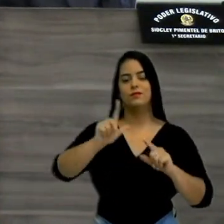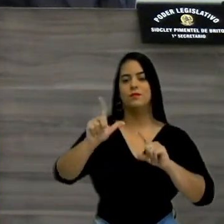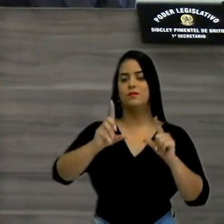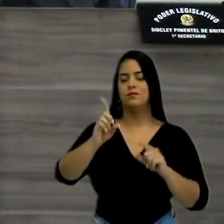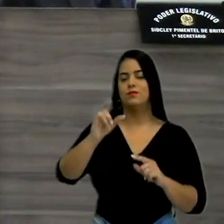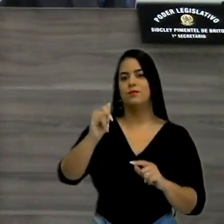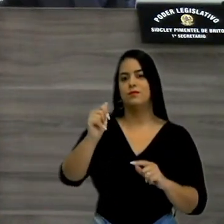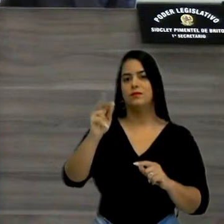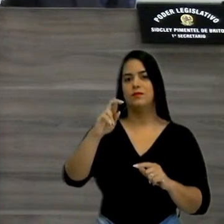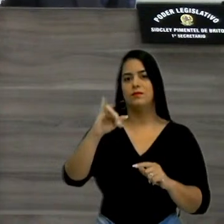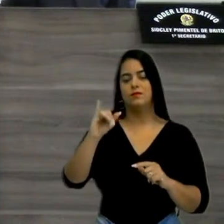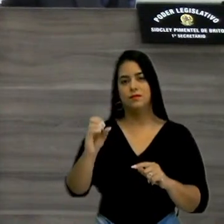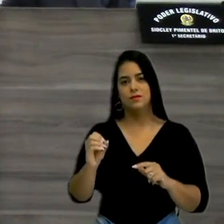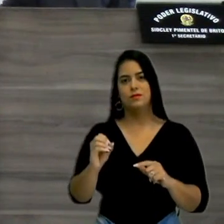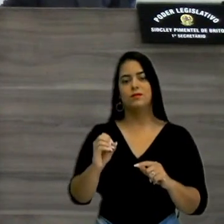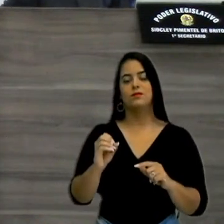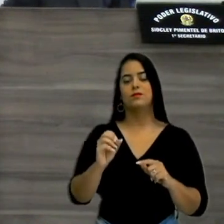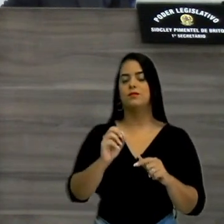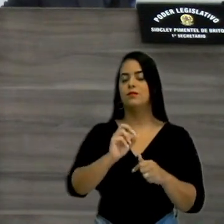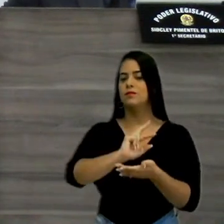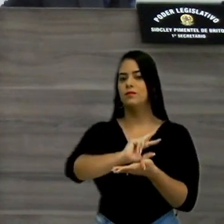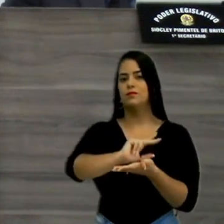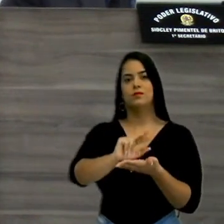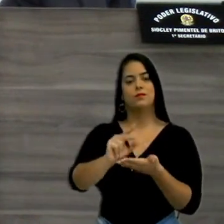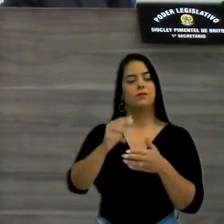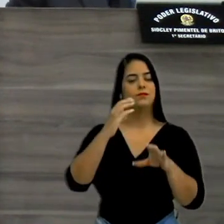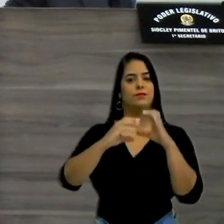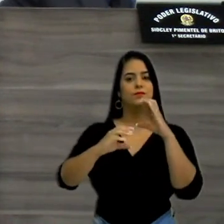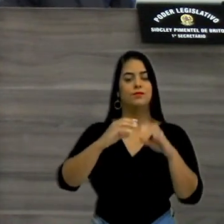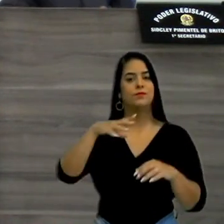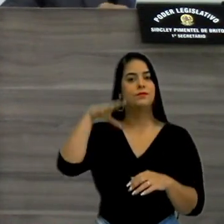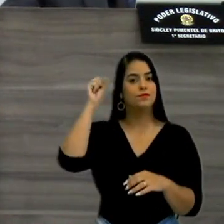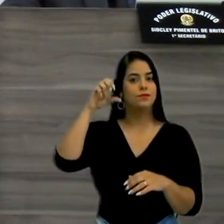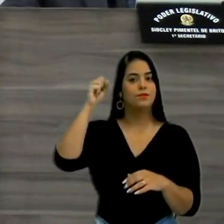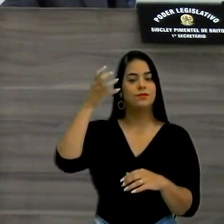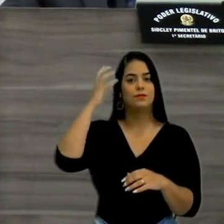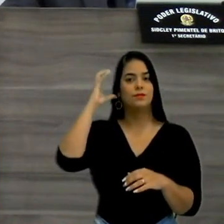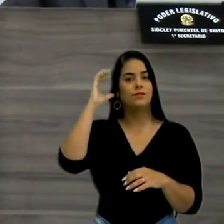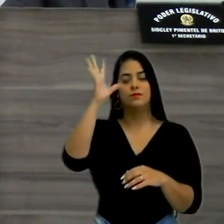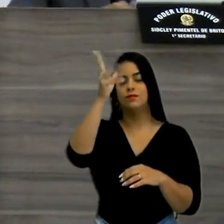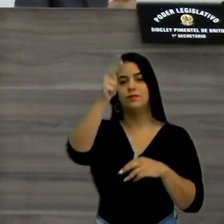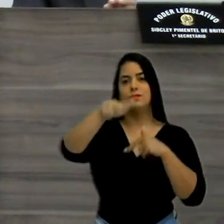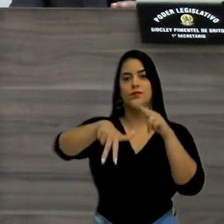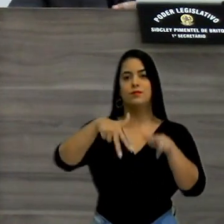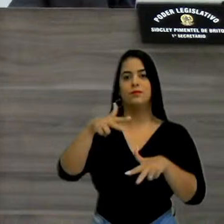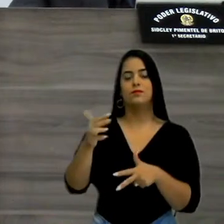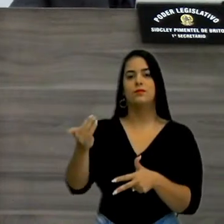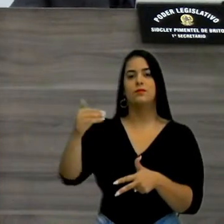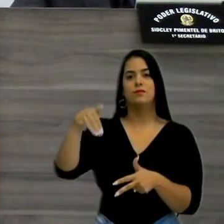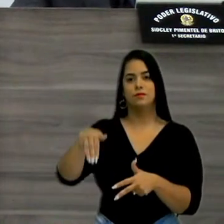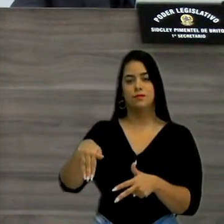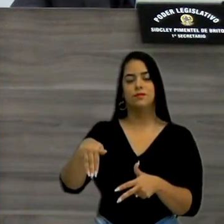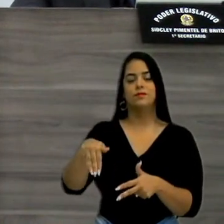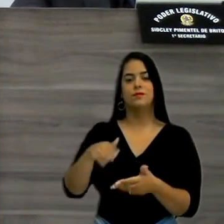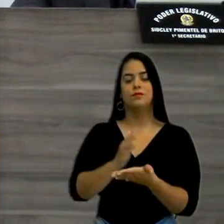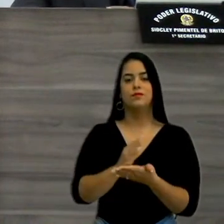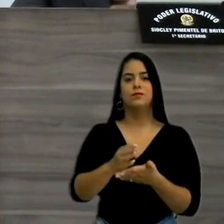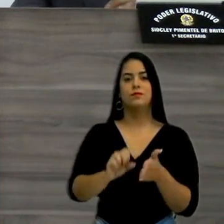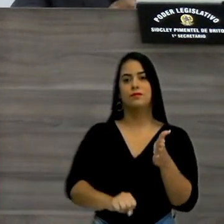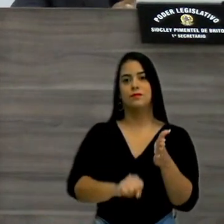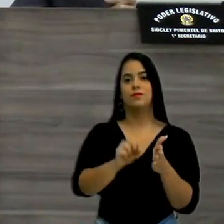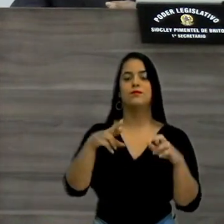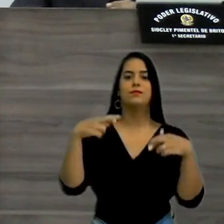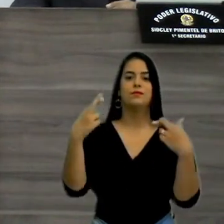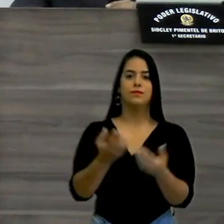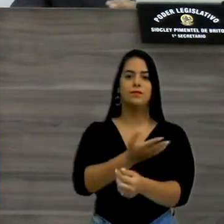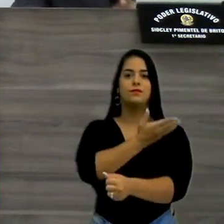Blog Jardim do Agreste, Blog da Cidade, que nos escuta através da Rádio São Bento FM, Espírito Santo FM. Vamos dar início à nossa 8ª sessão